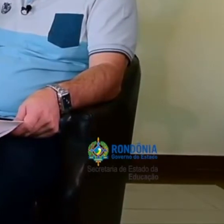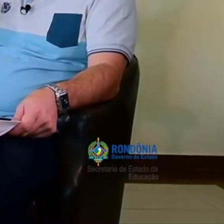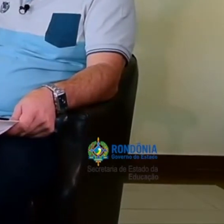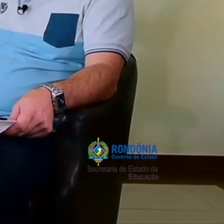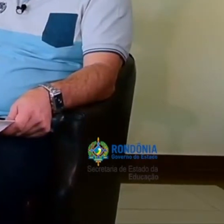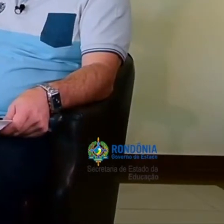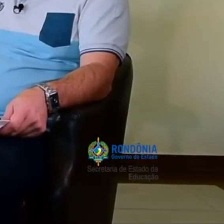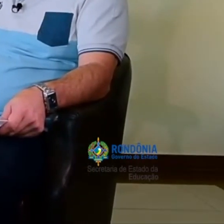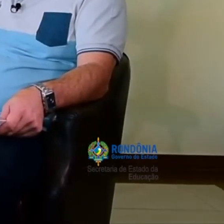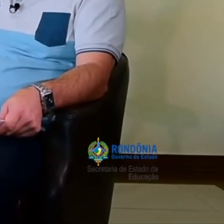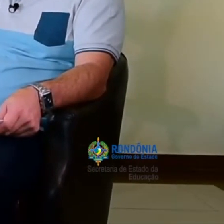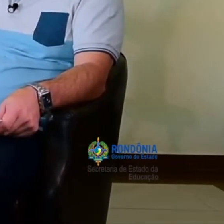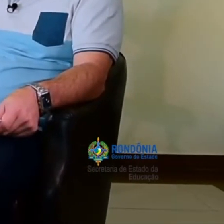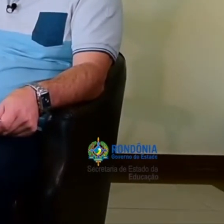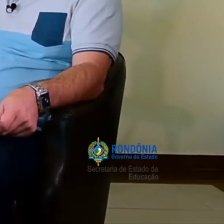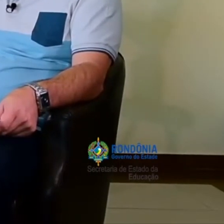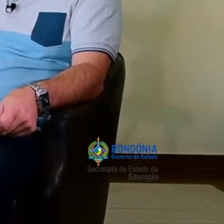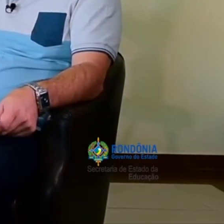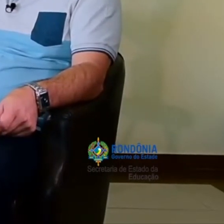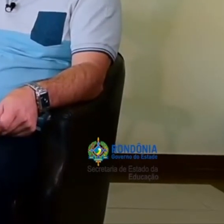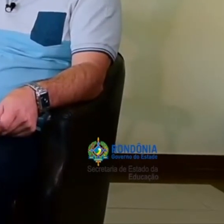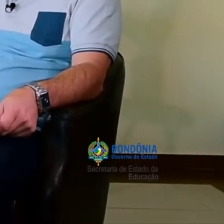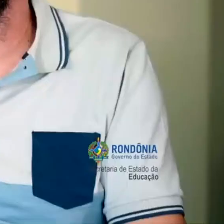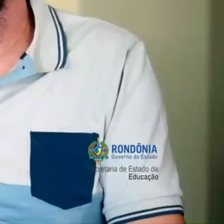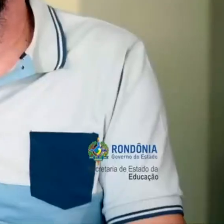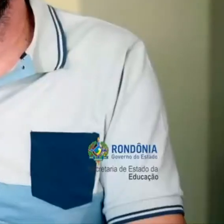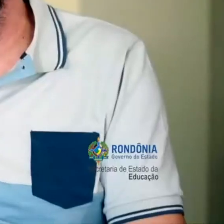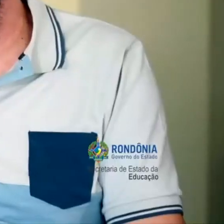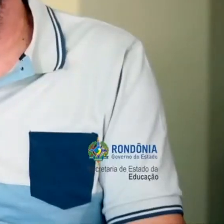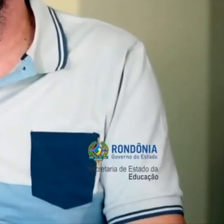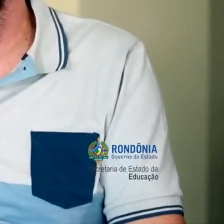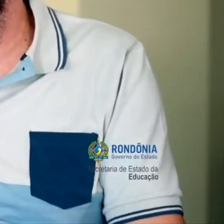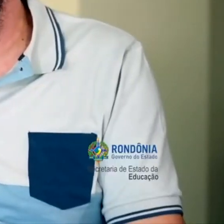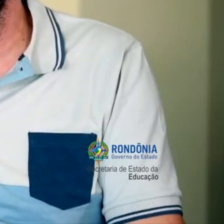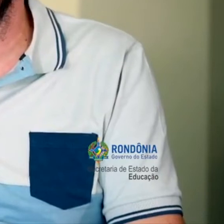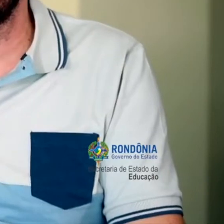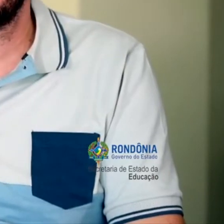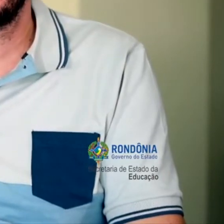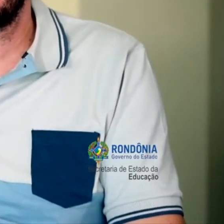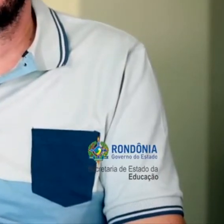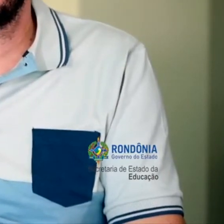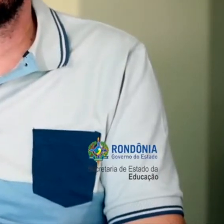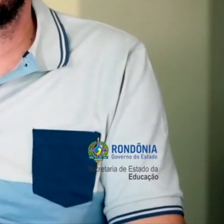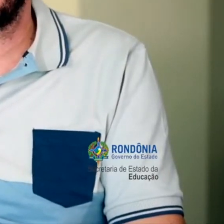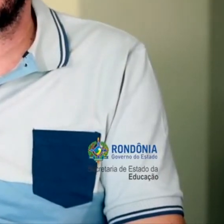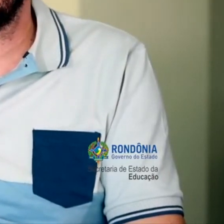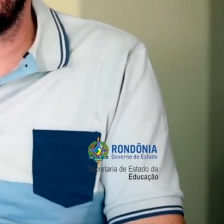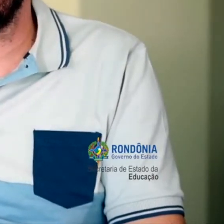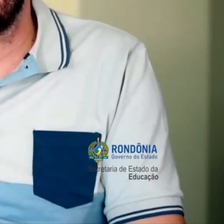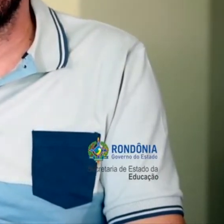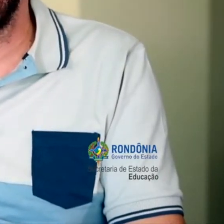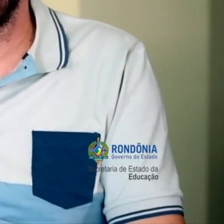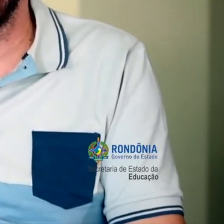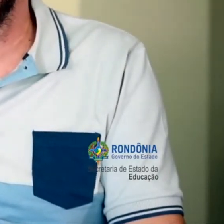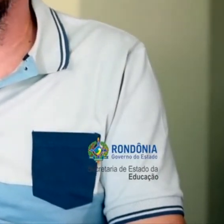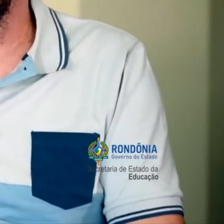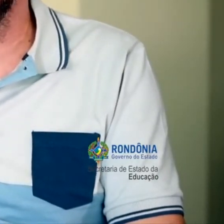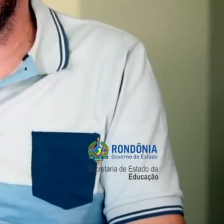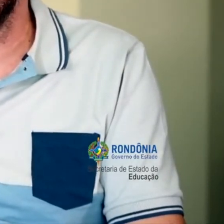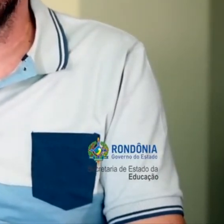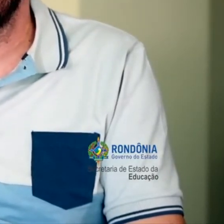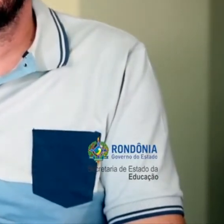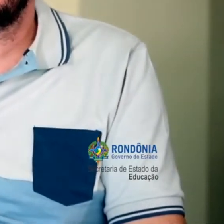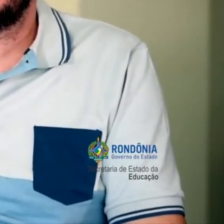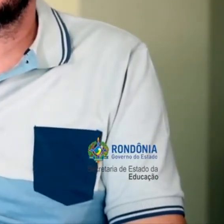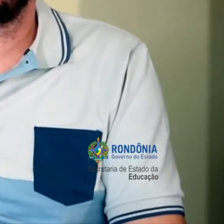eram centros de saber, reuniões desses sábios, desses mestres, eles prepararam, a importância da universidade é